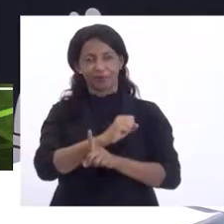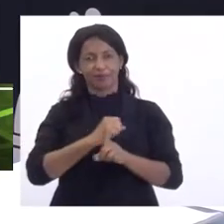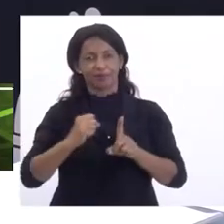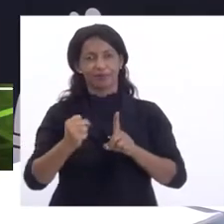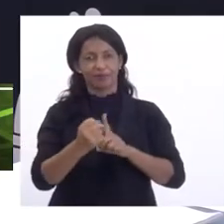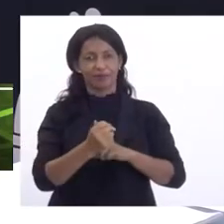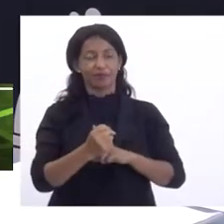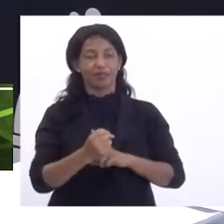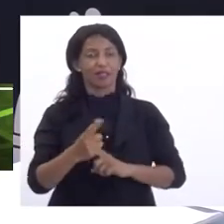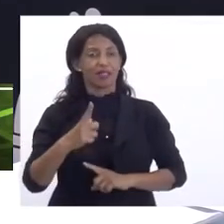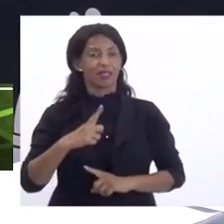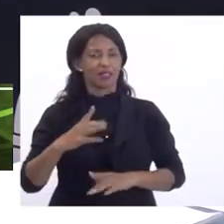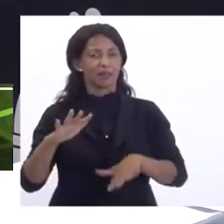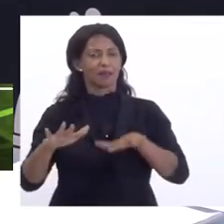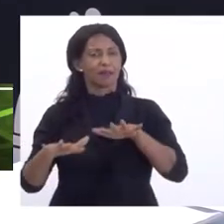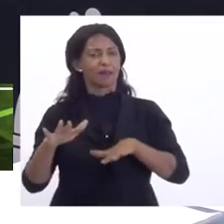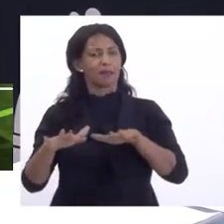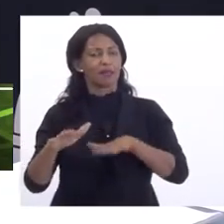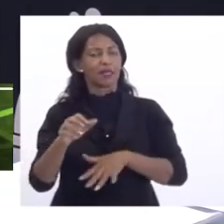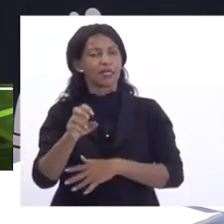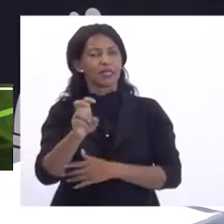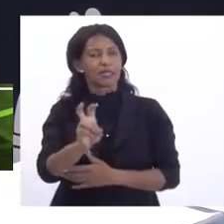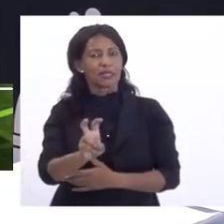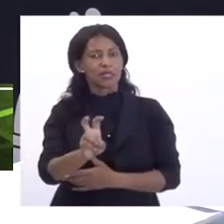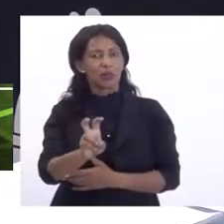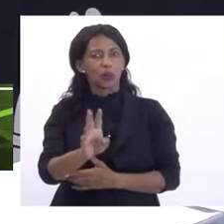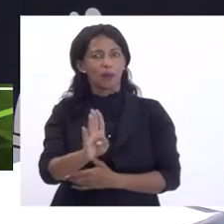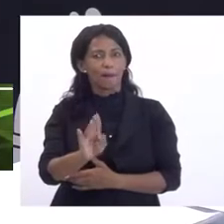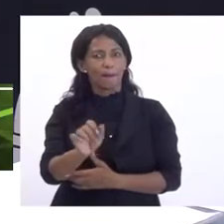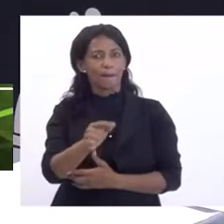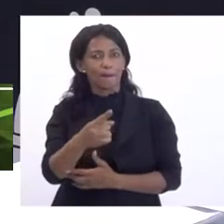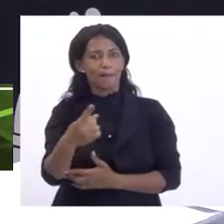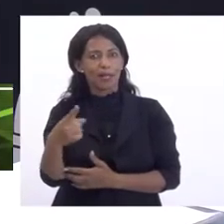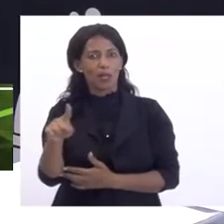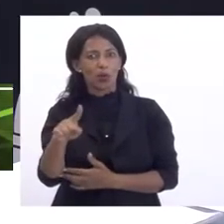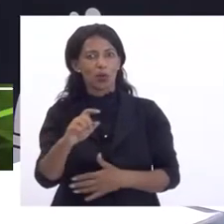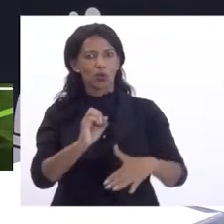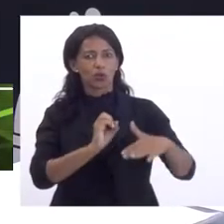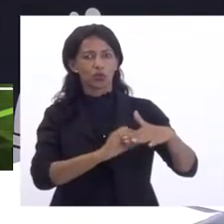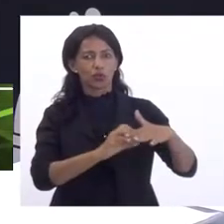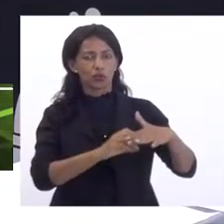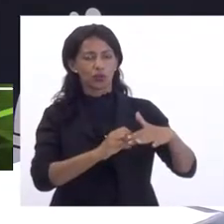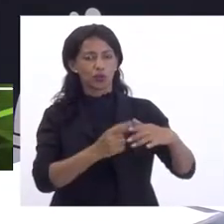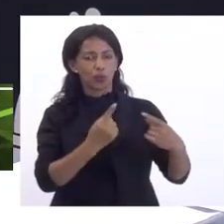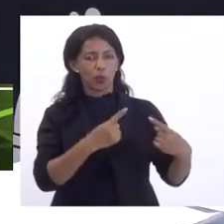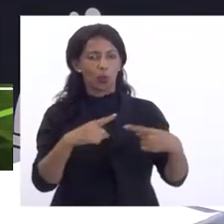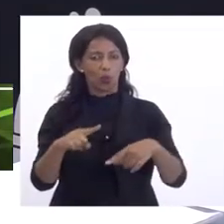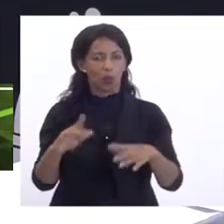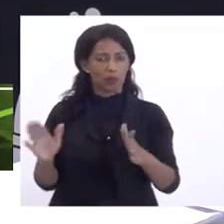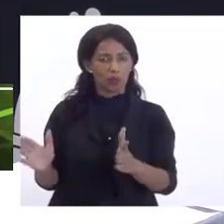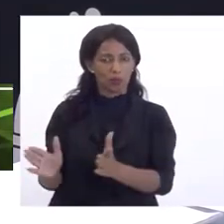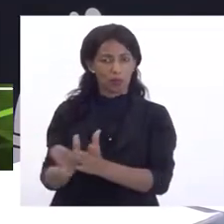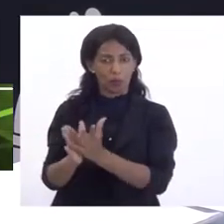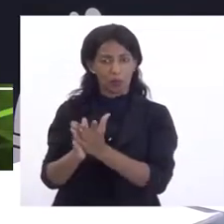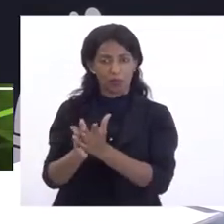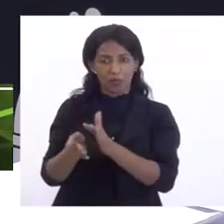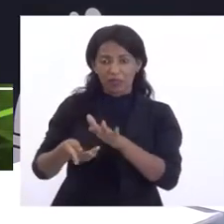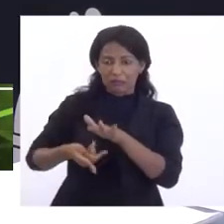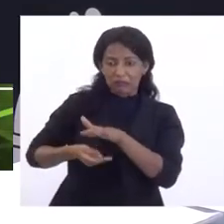ter aproximadamente 5 bilhões de Fundo Estadual de Combate à Pobreza e não se